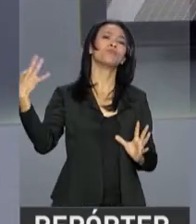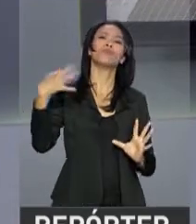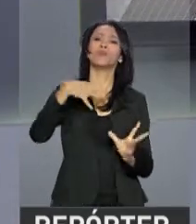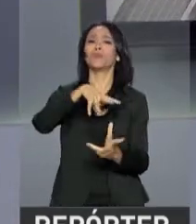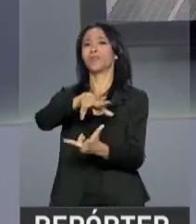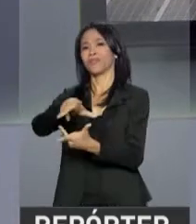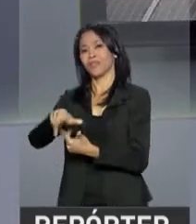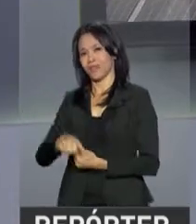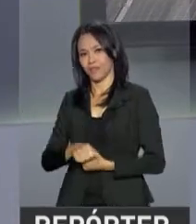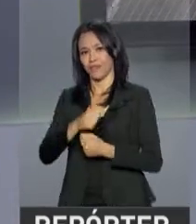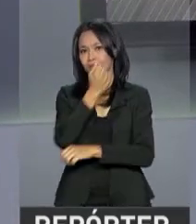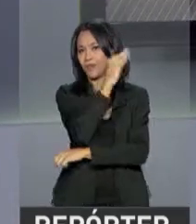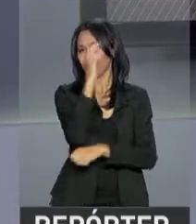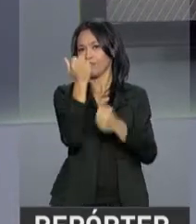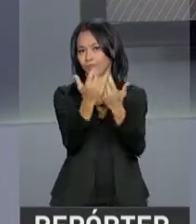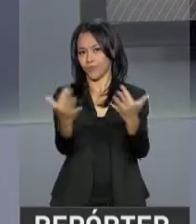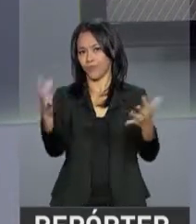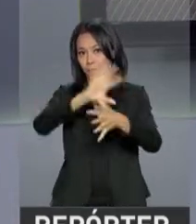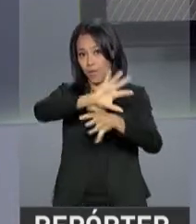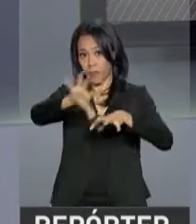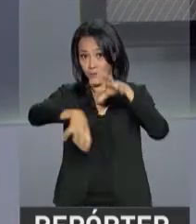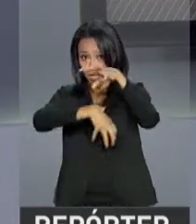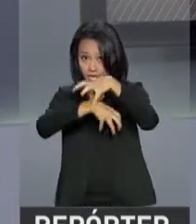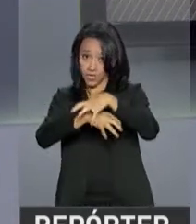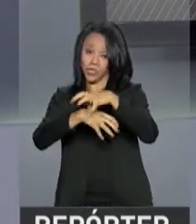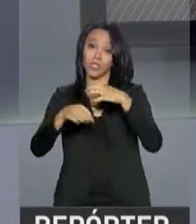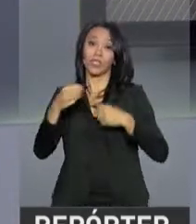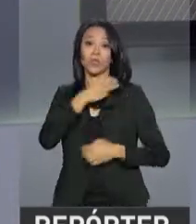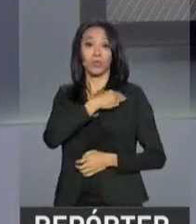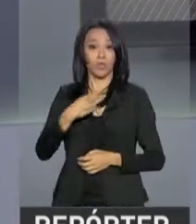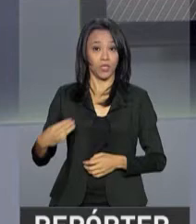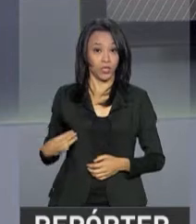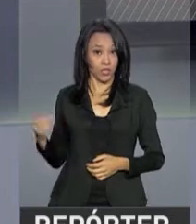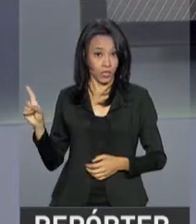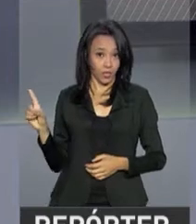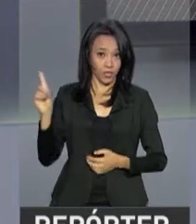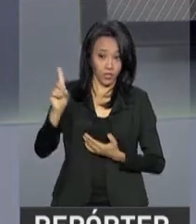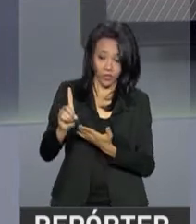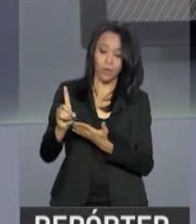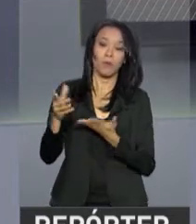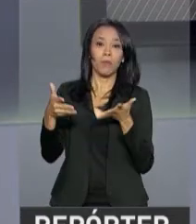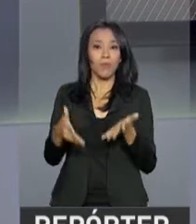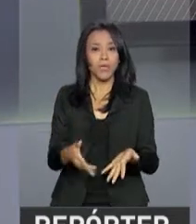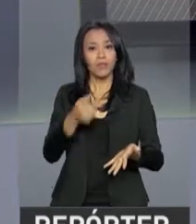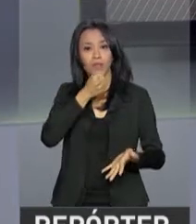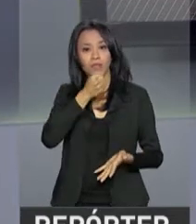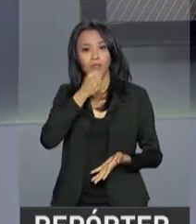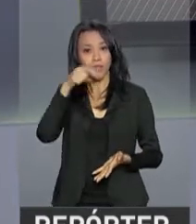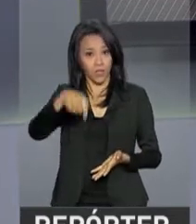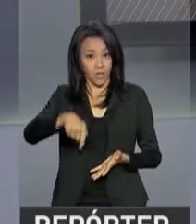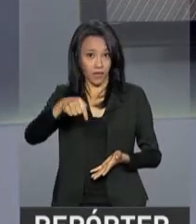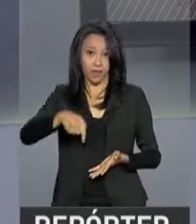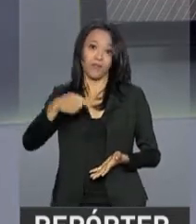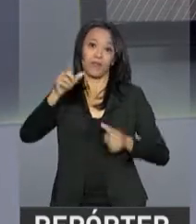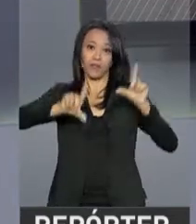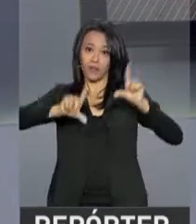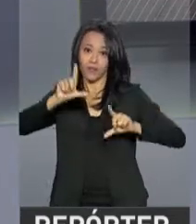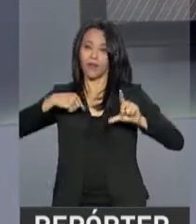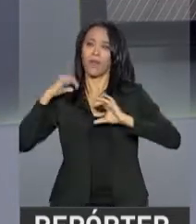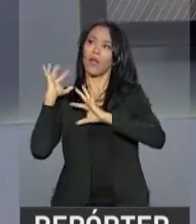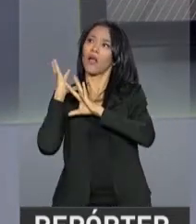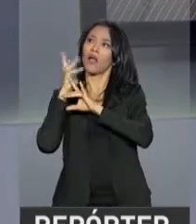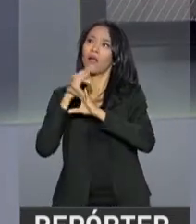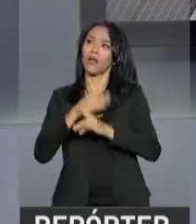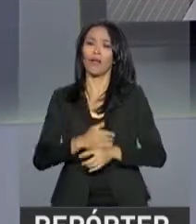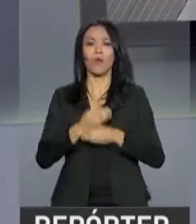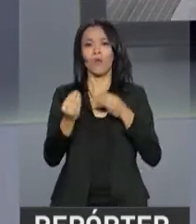o ministro responsável pelo setor participou do programa por dentro do governo aqui na tv nbr para fazer um balanço do